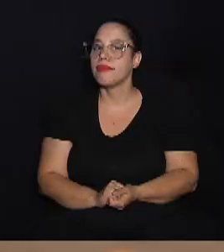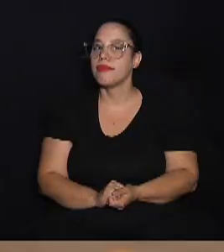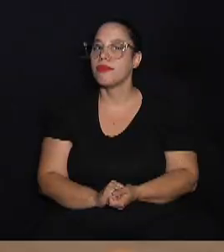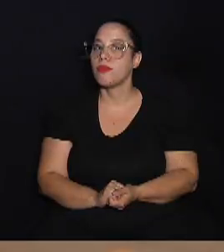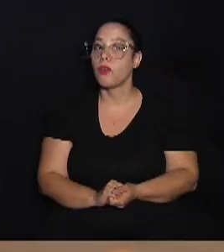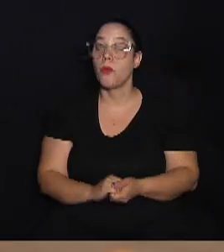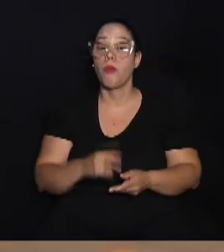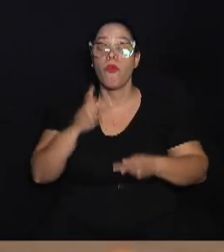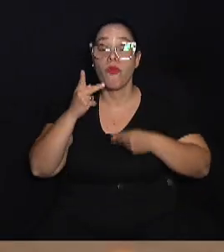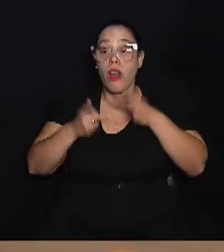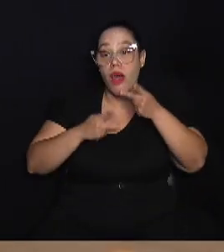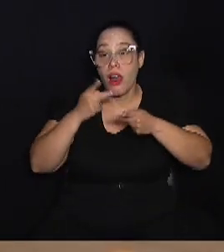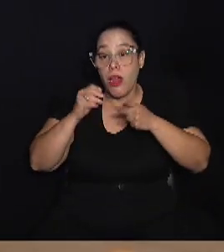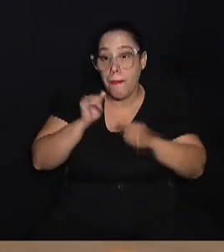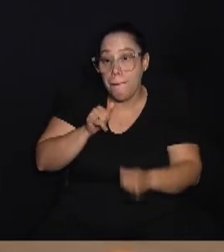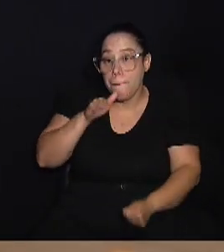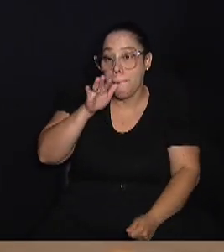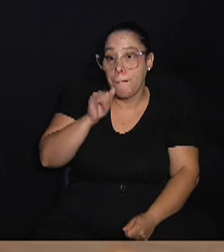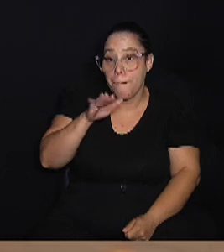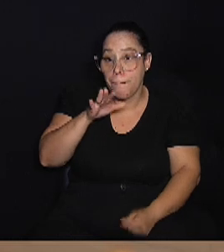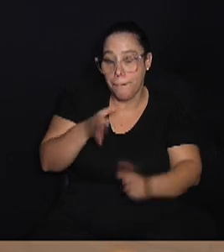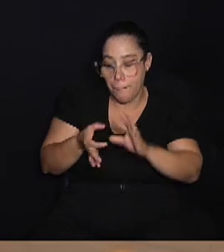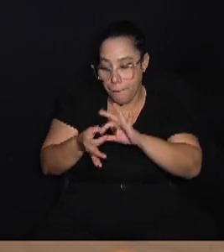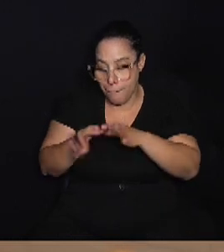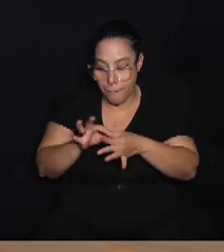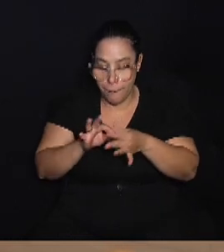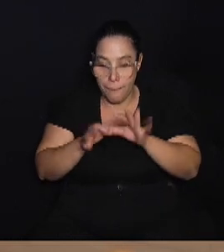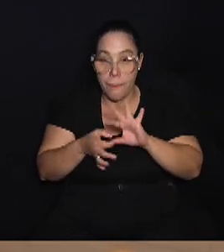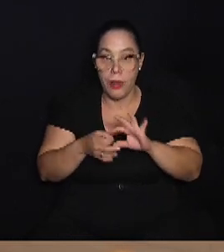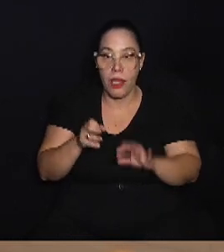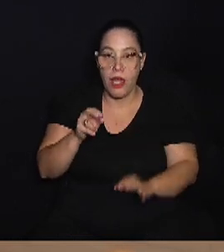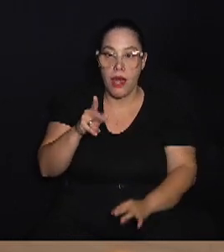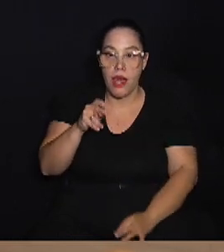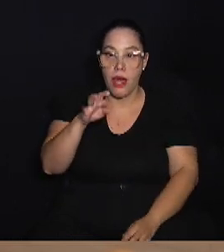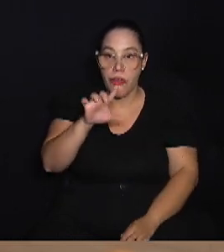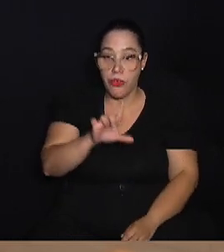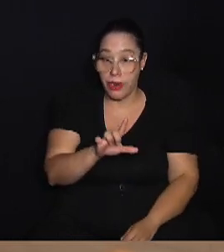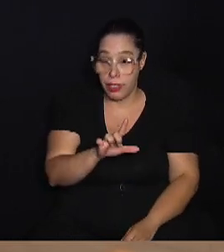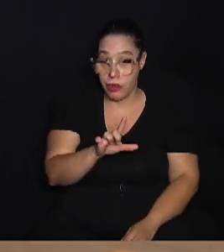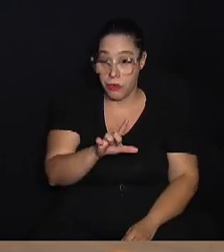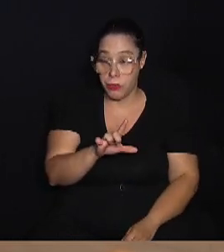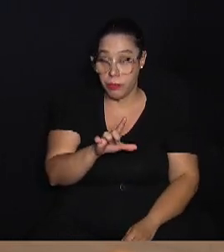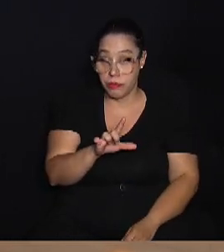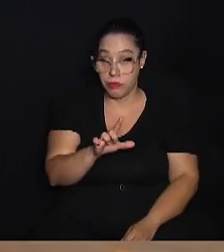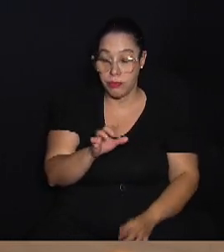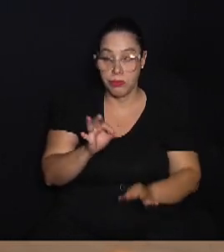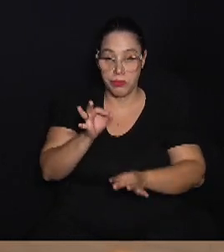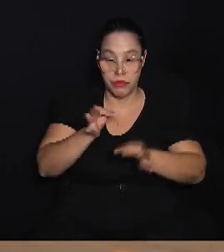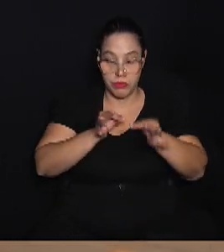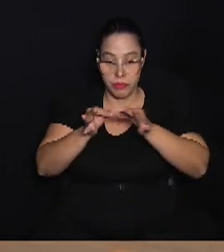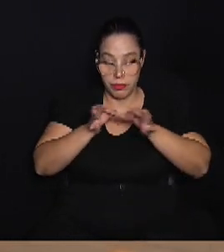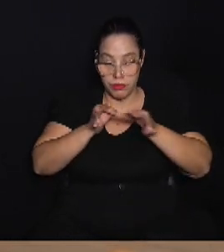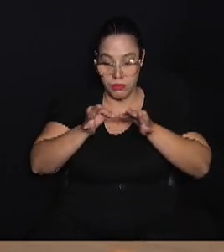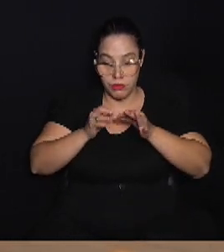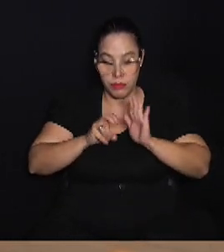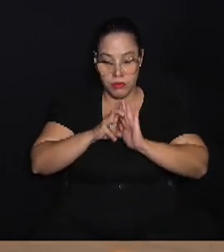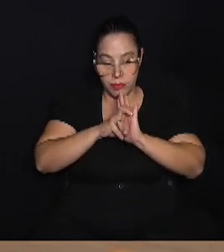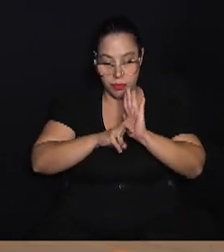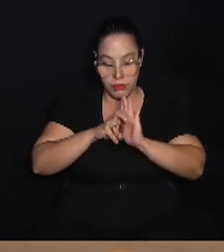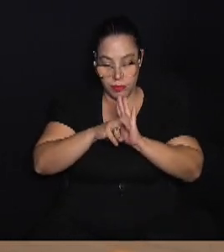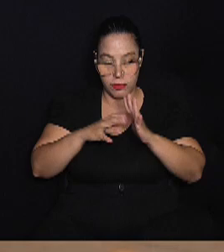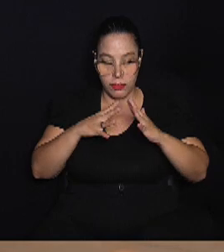Para falar mais sobre esse esporte paralímpico, eu estou aqui com o Rafael Botelho Gouveia, ele que é o técnico de rugby em cadeira de rodas